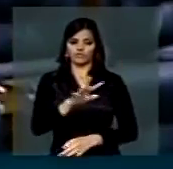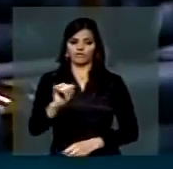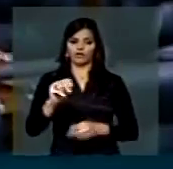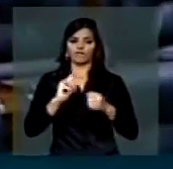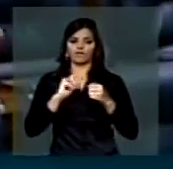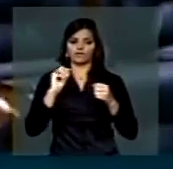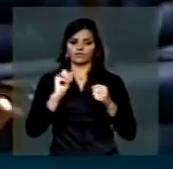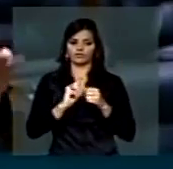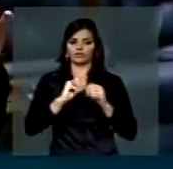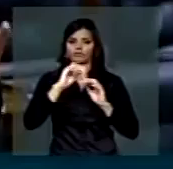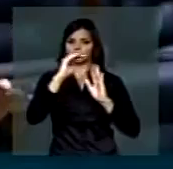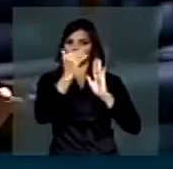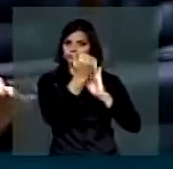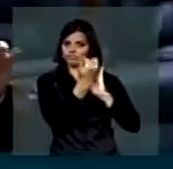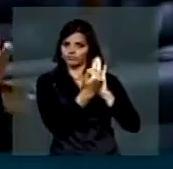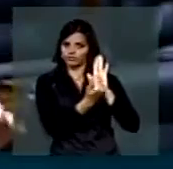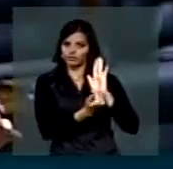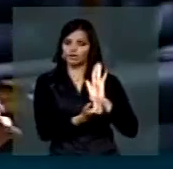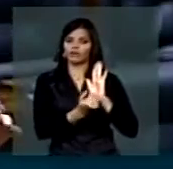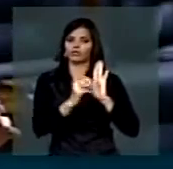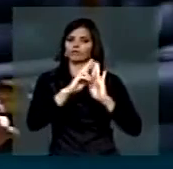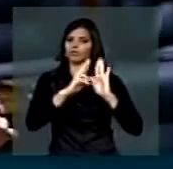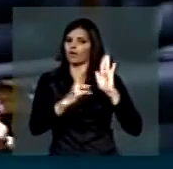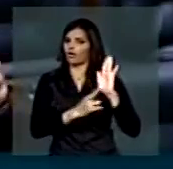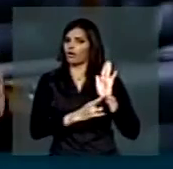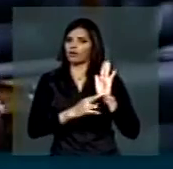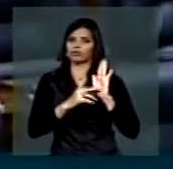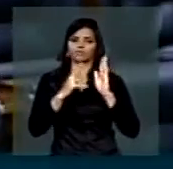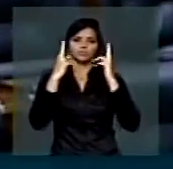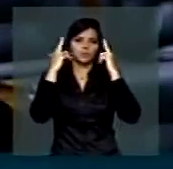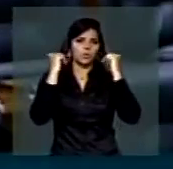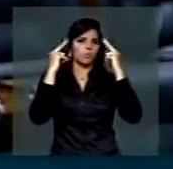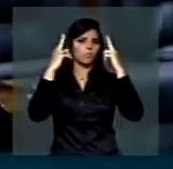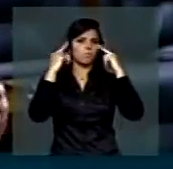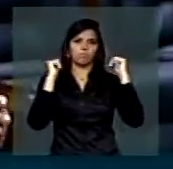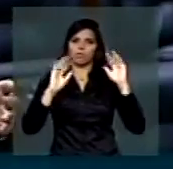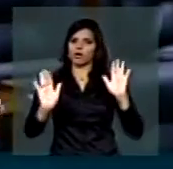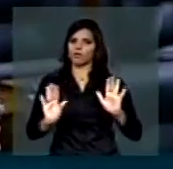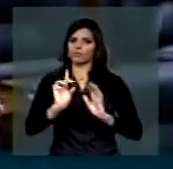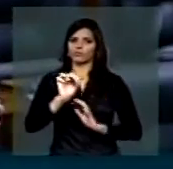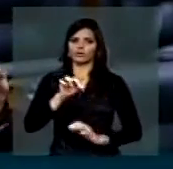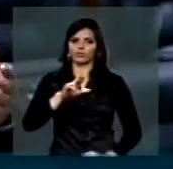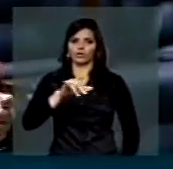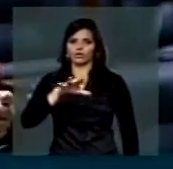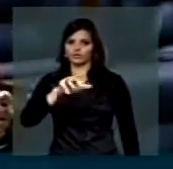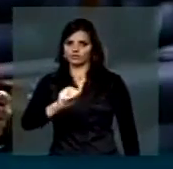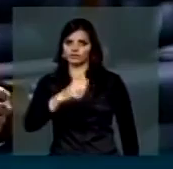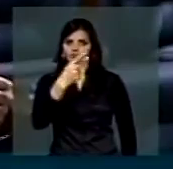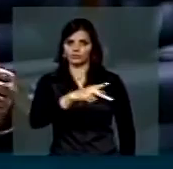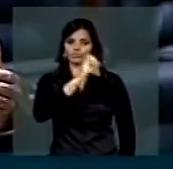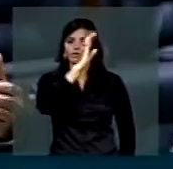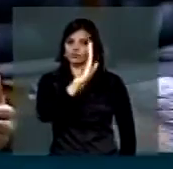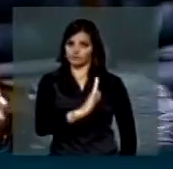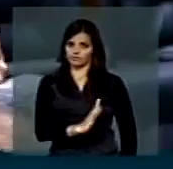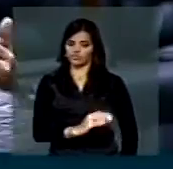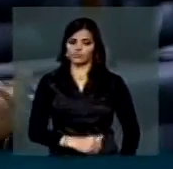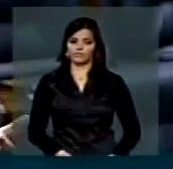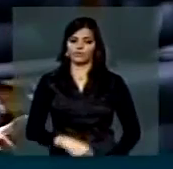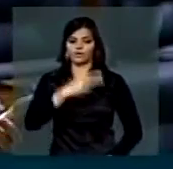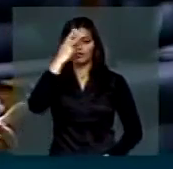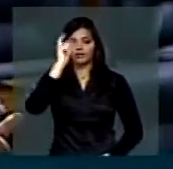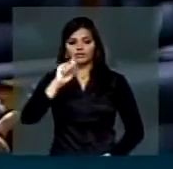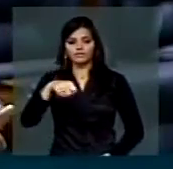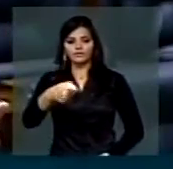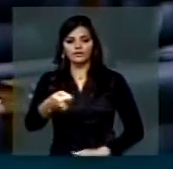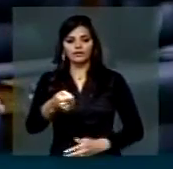feita dentro da mais absoluta normalidade democrática e institucional do país. Aliás, quem analisa